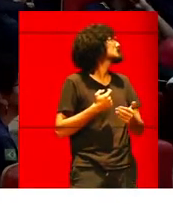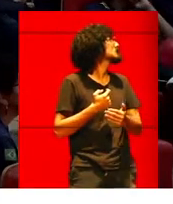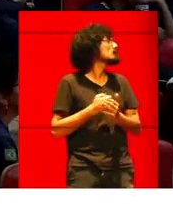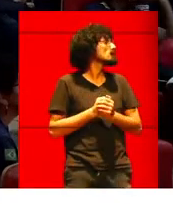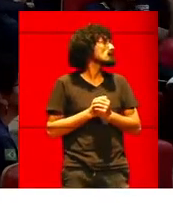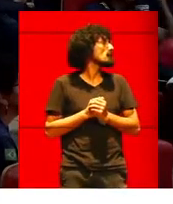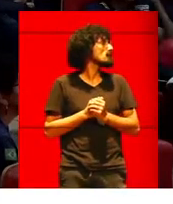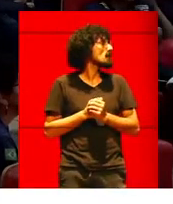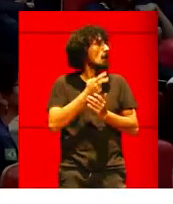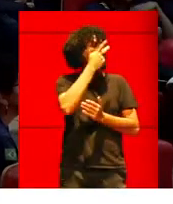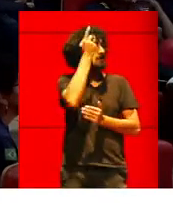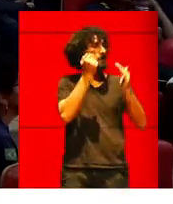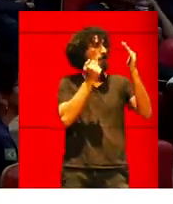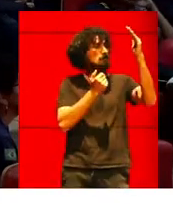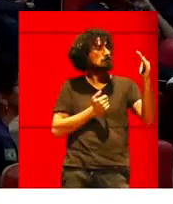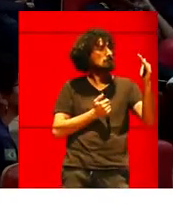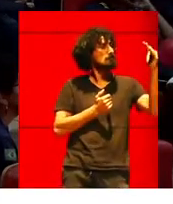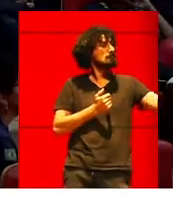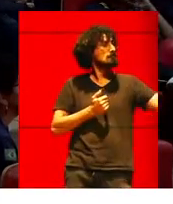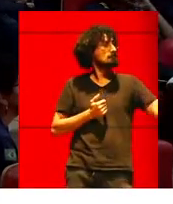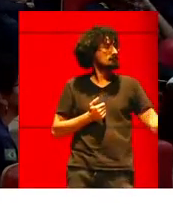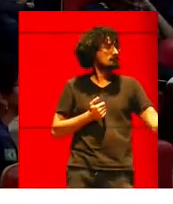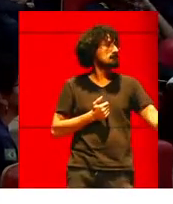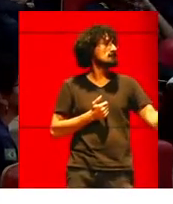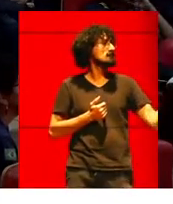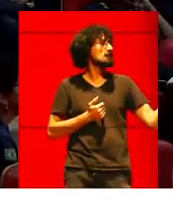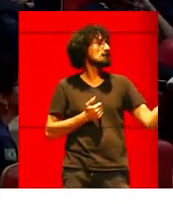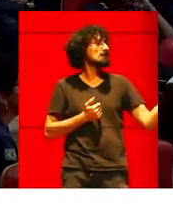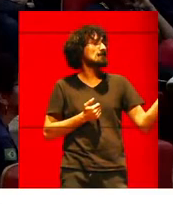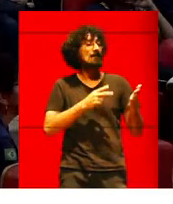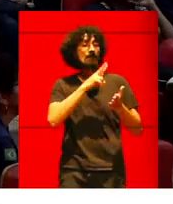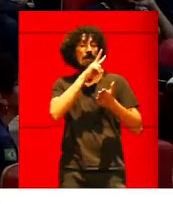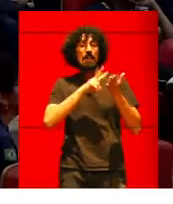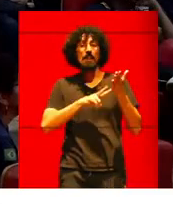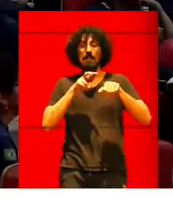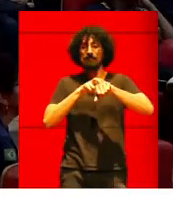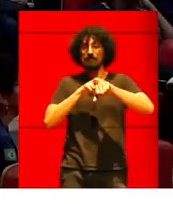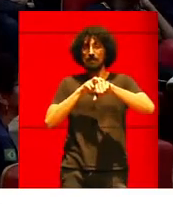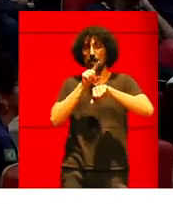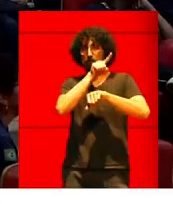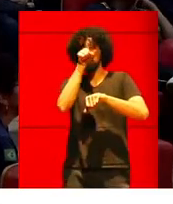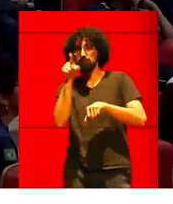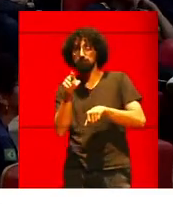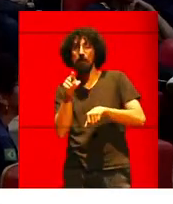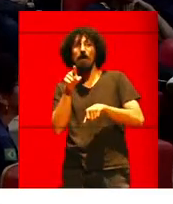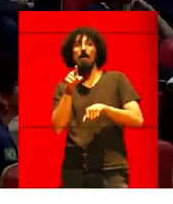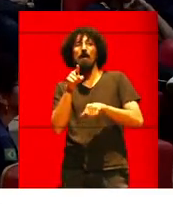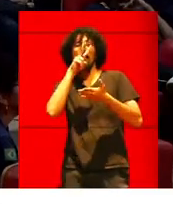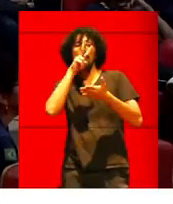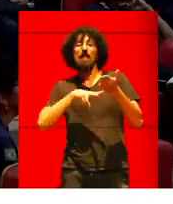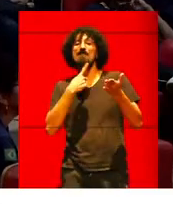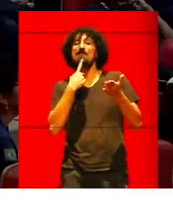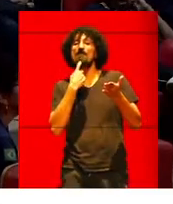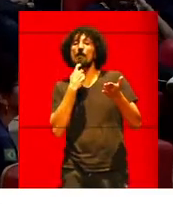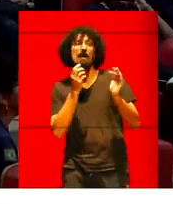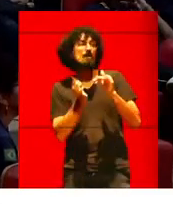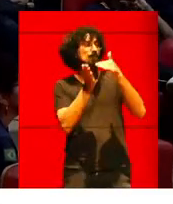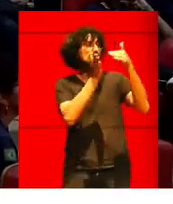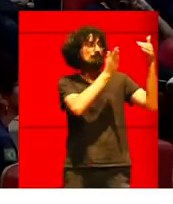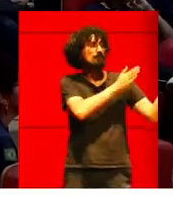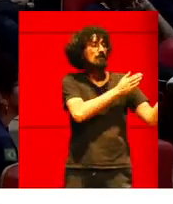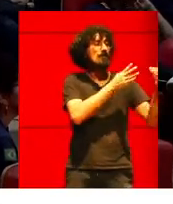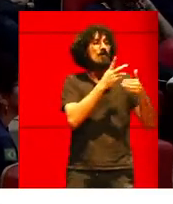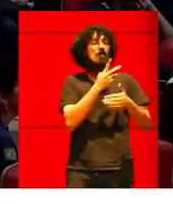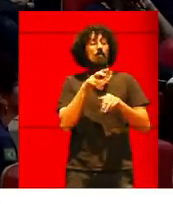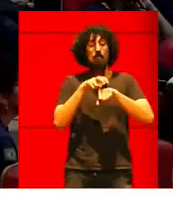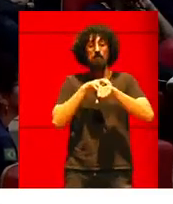vermelho. O pessoal da esquerda, que é do lado de cá, do lado de cá, vai ler a parte verde. Combinado assim para terminar? Beleza?